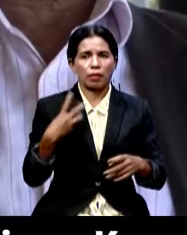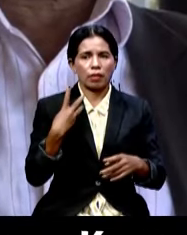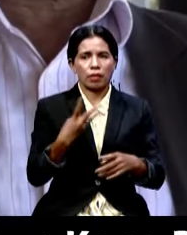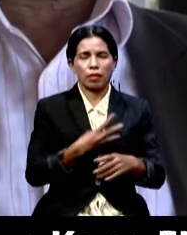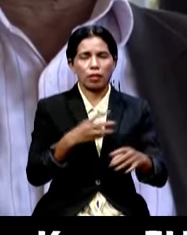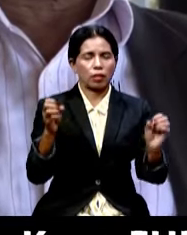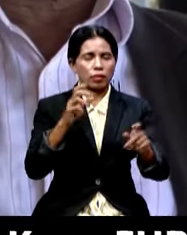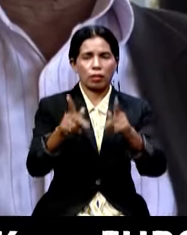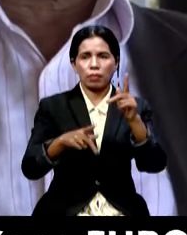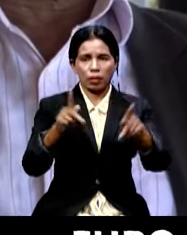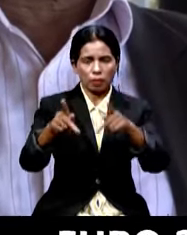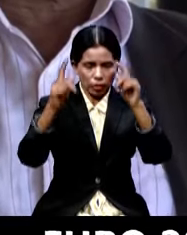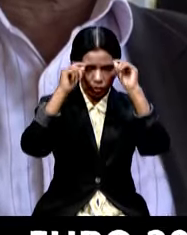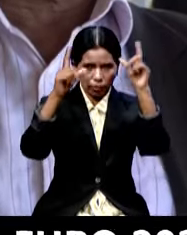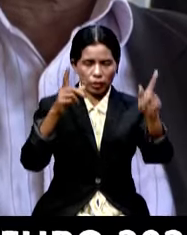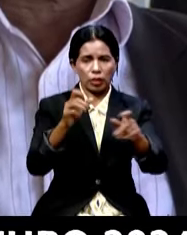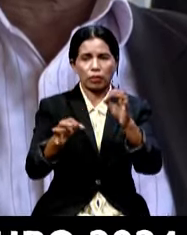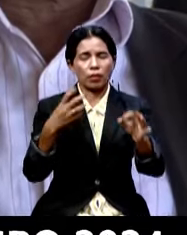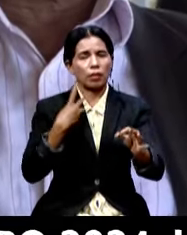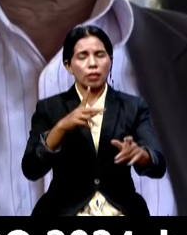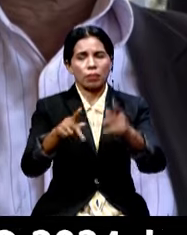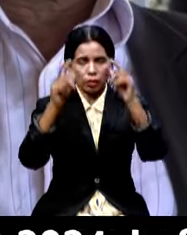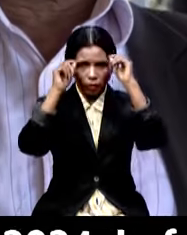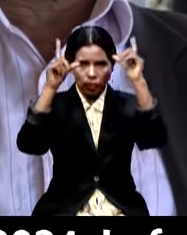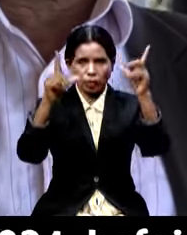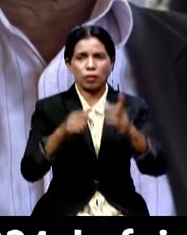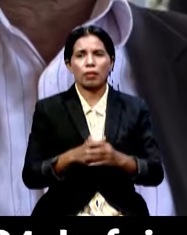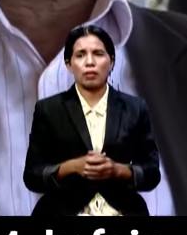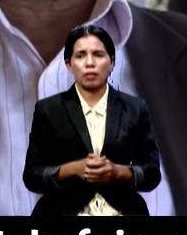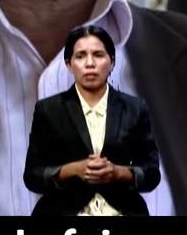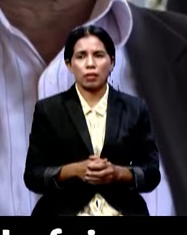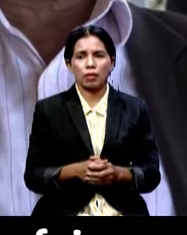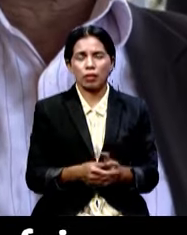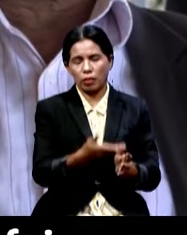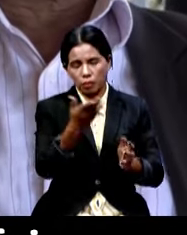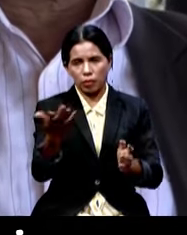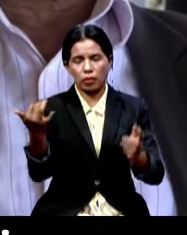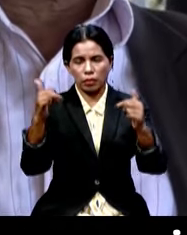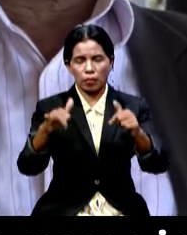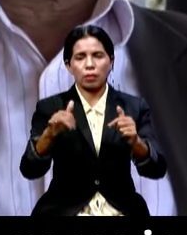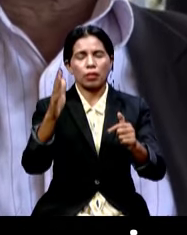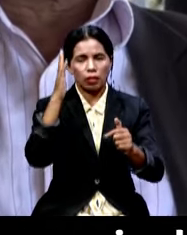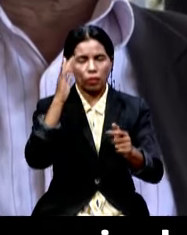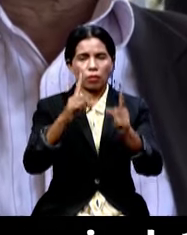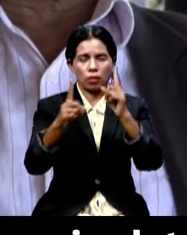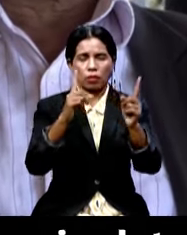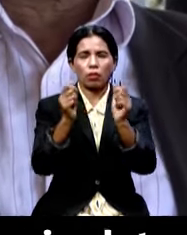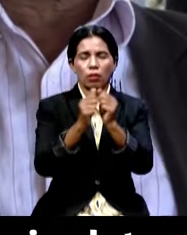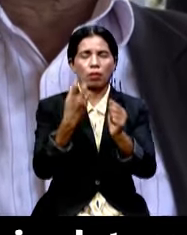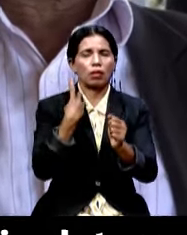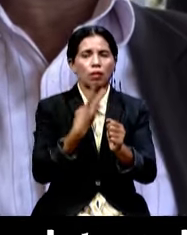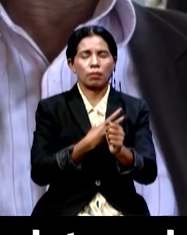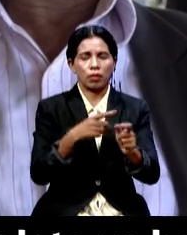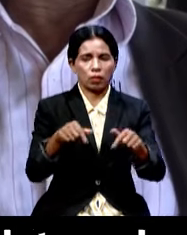los ami povo timor se ami povo timor kari mais ou menos ita pode ser mas considerame Ije ne